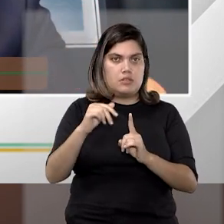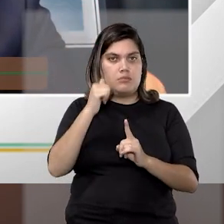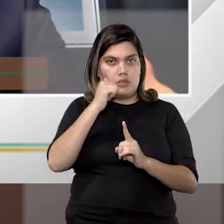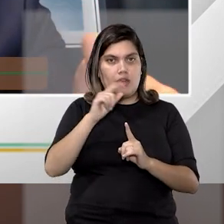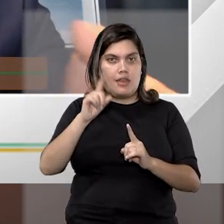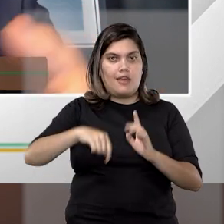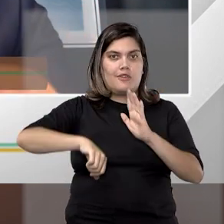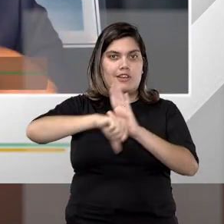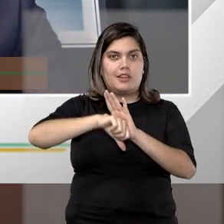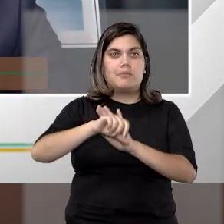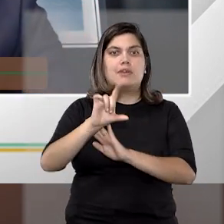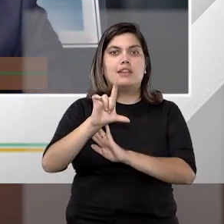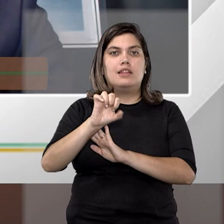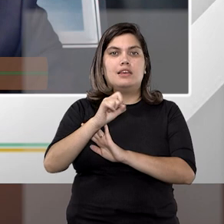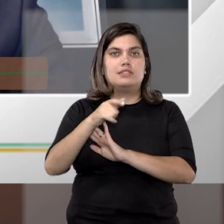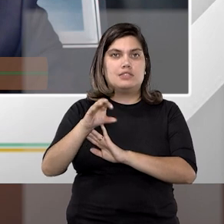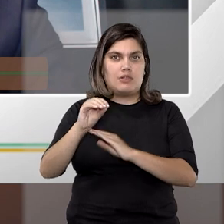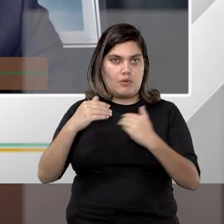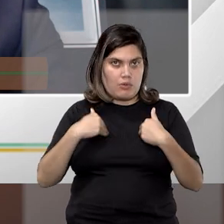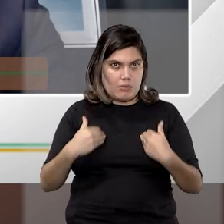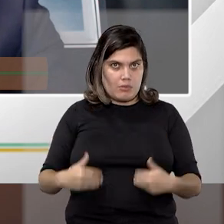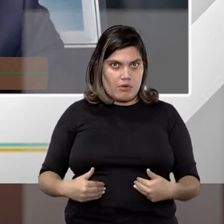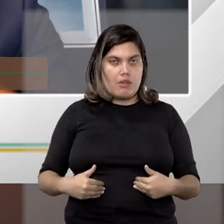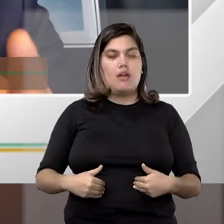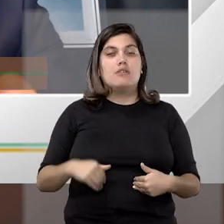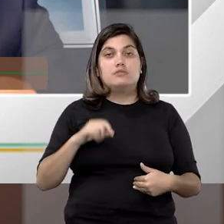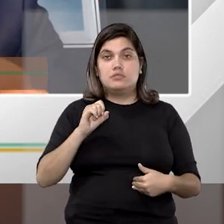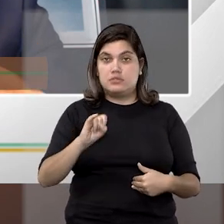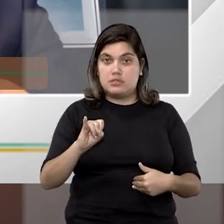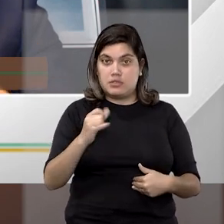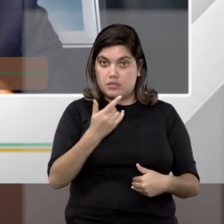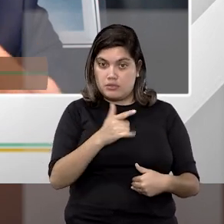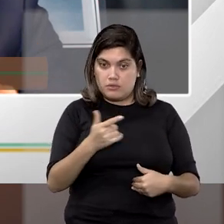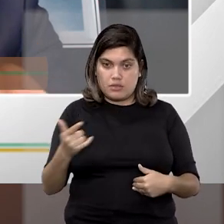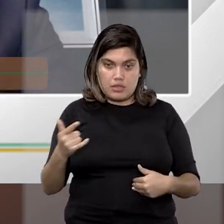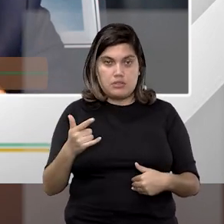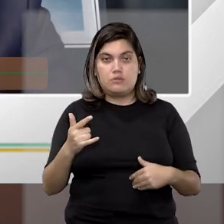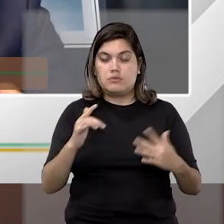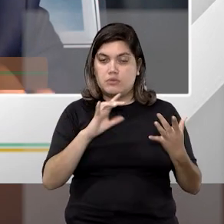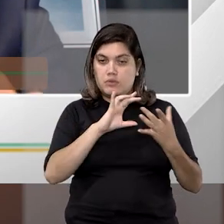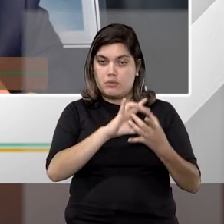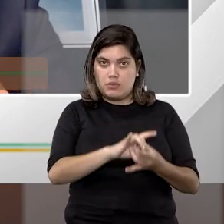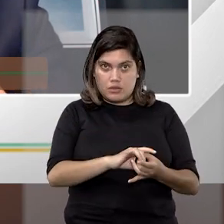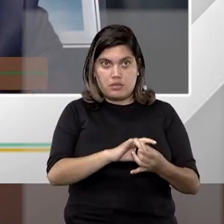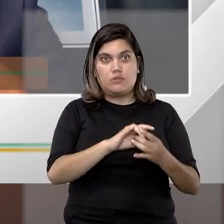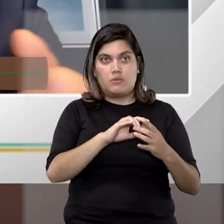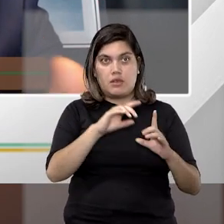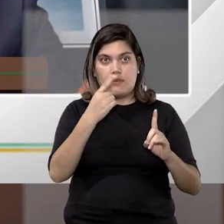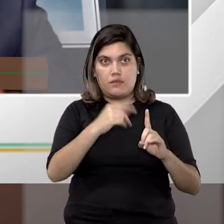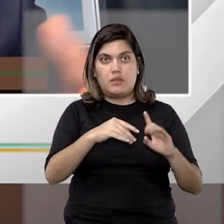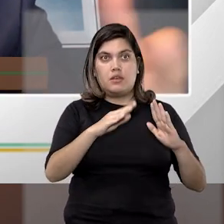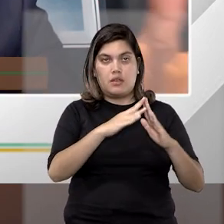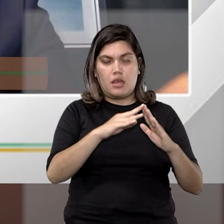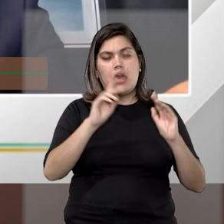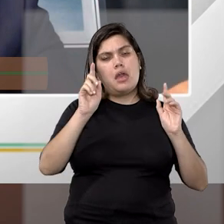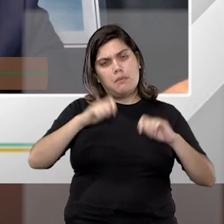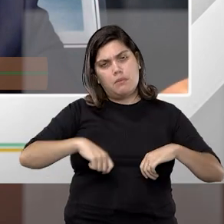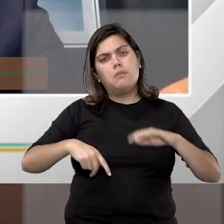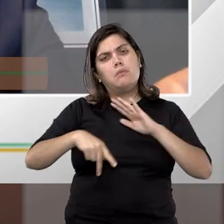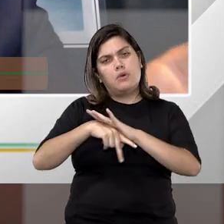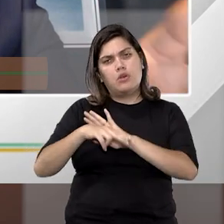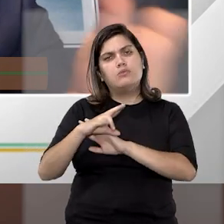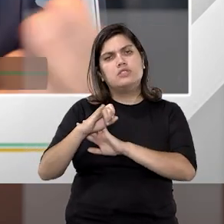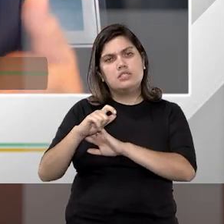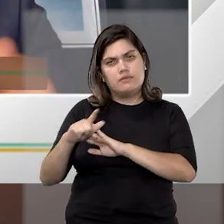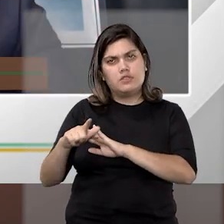é um crime de lesão corporal a este crime de lesão corporal se não envolver esse violência doméstica teria direito uma